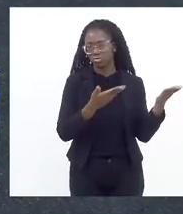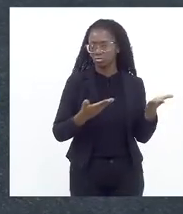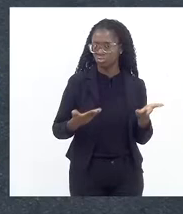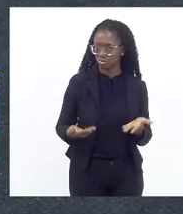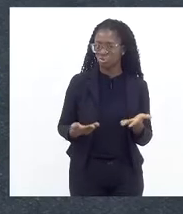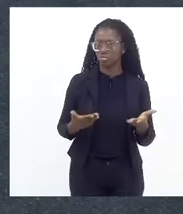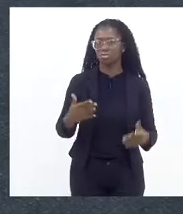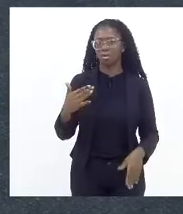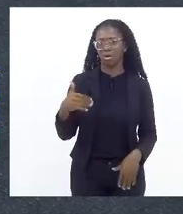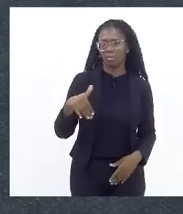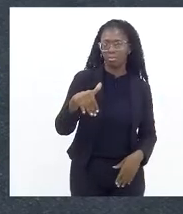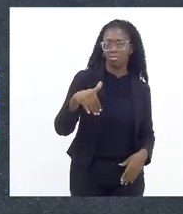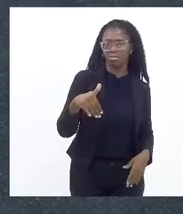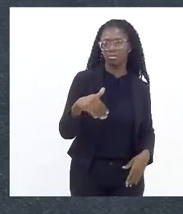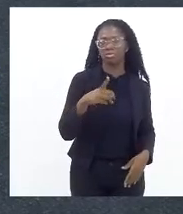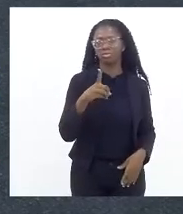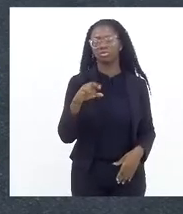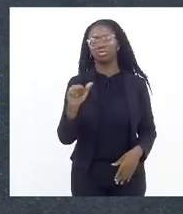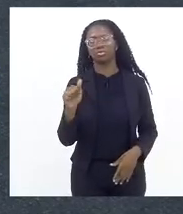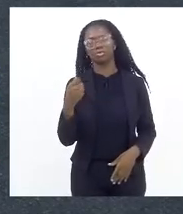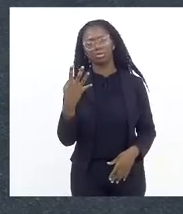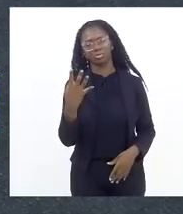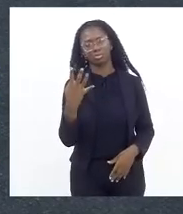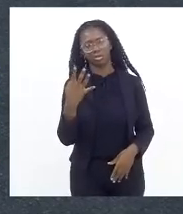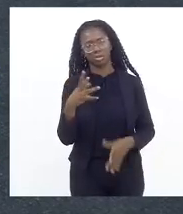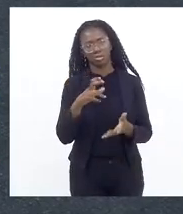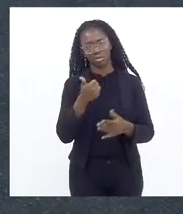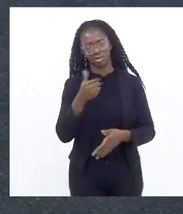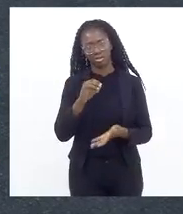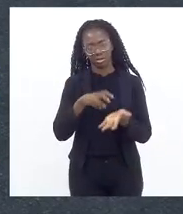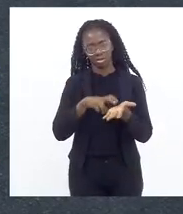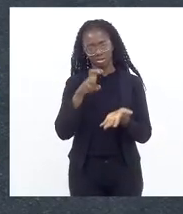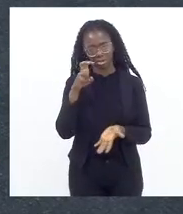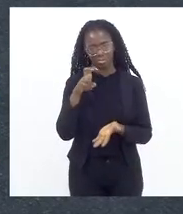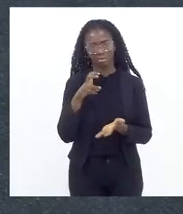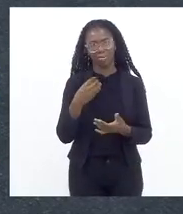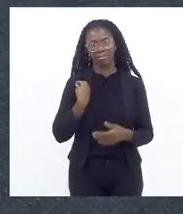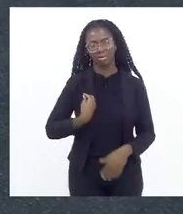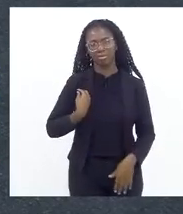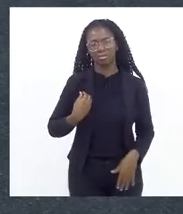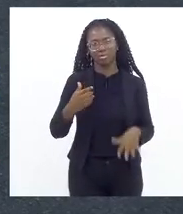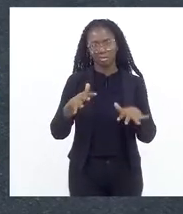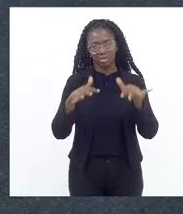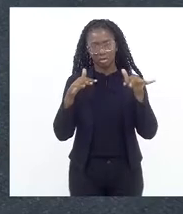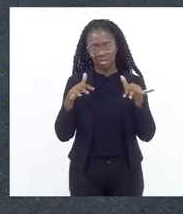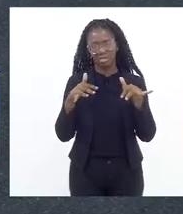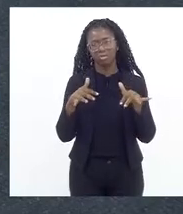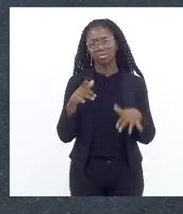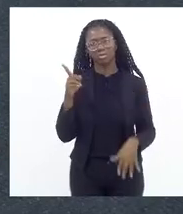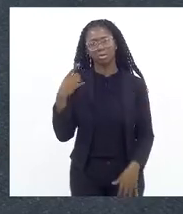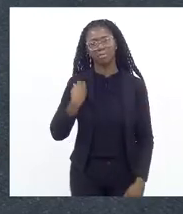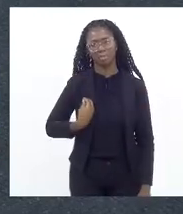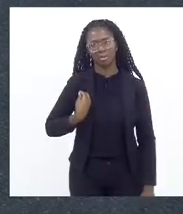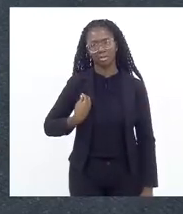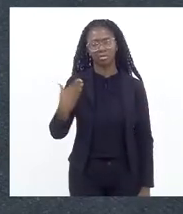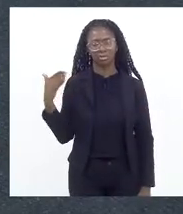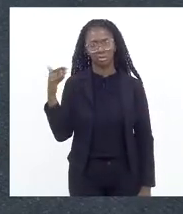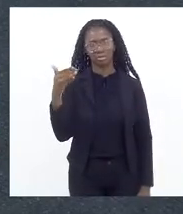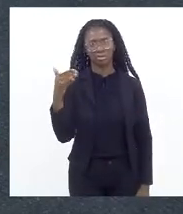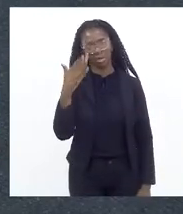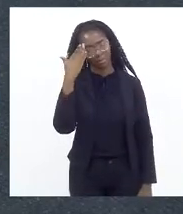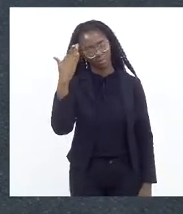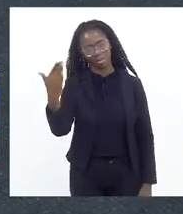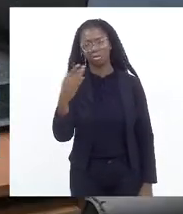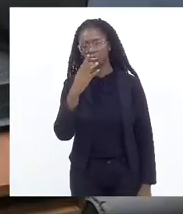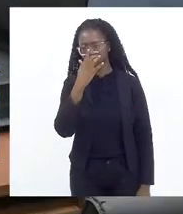no próximo dia 4, às 10 horas da manhã, todos estarem participando desta audiência, que será de forma presencial. Muito